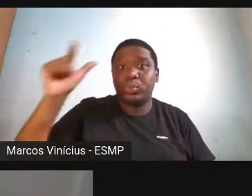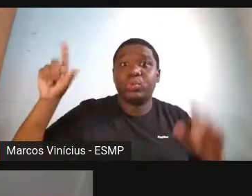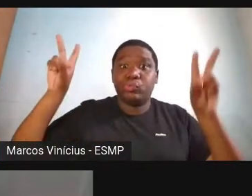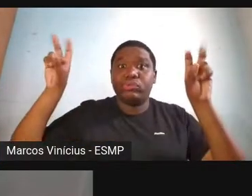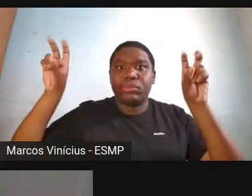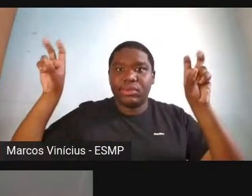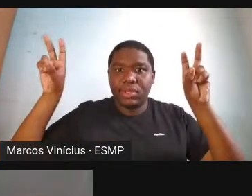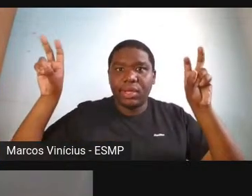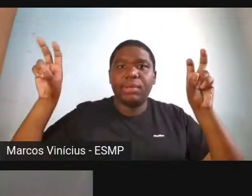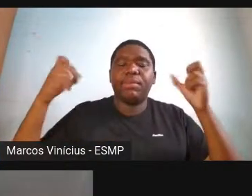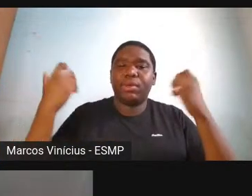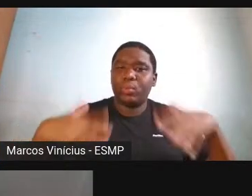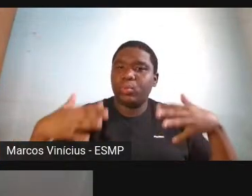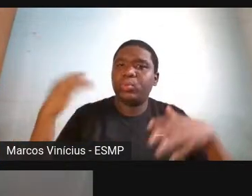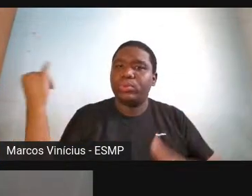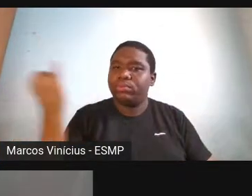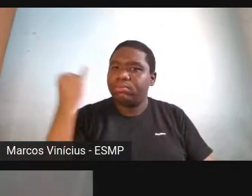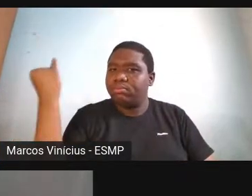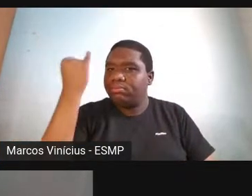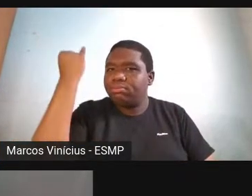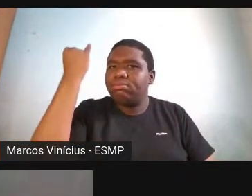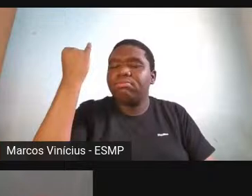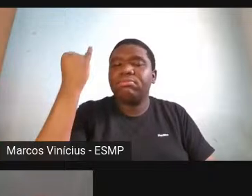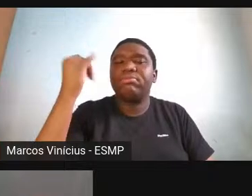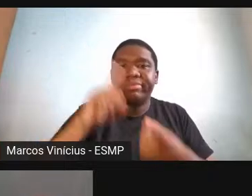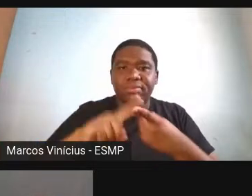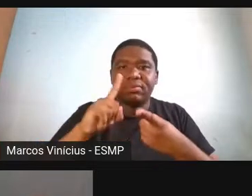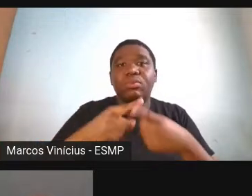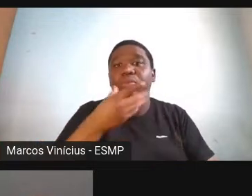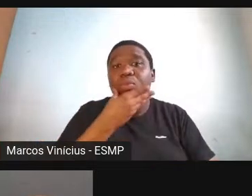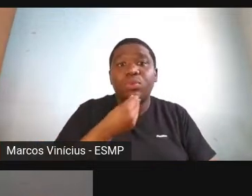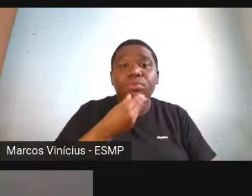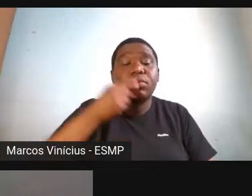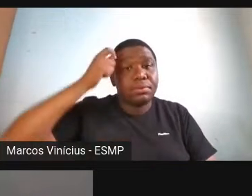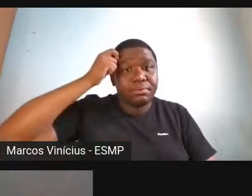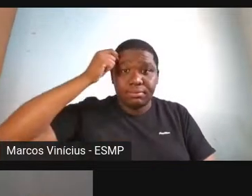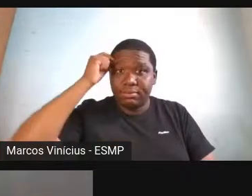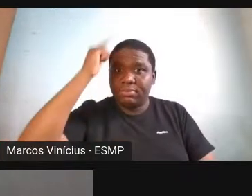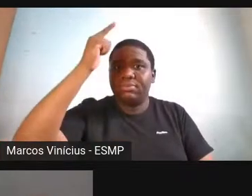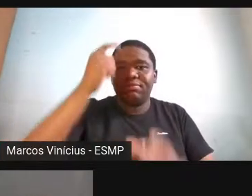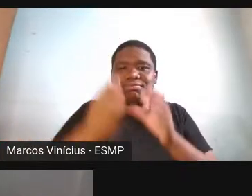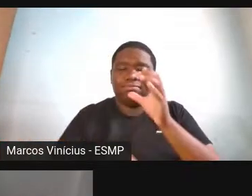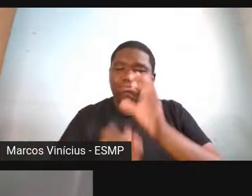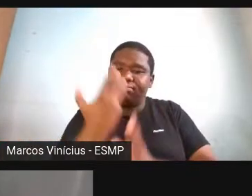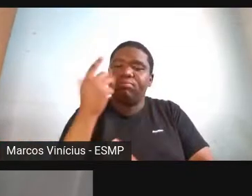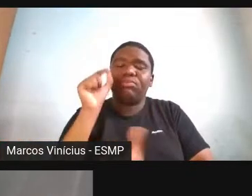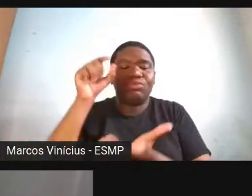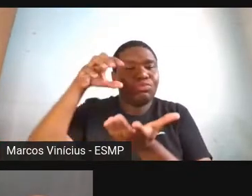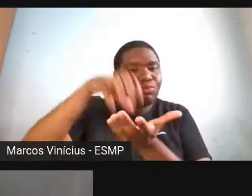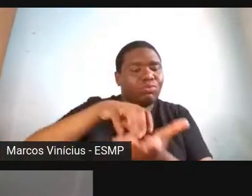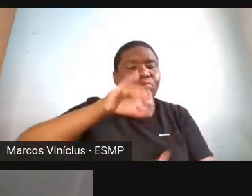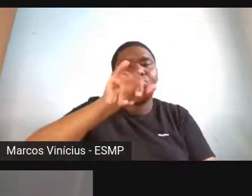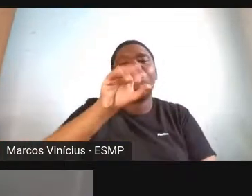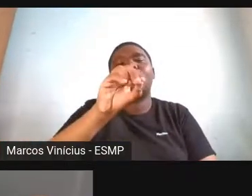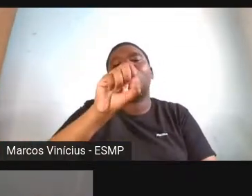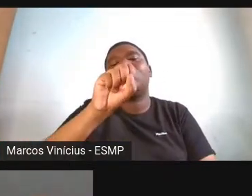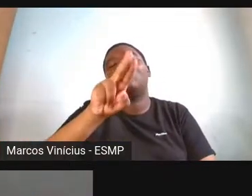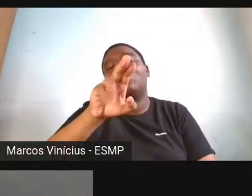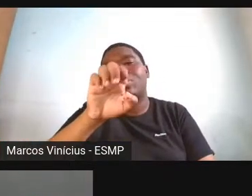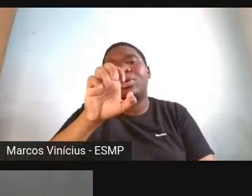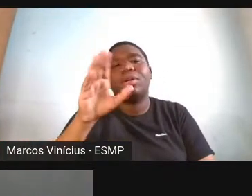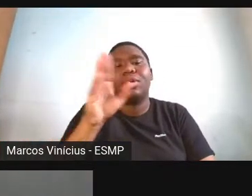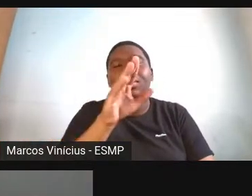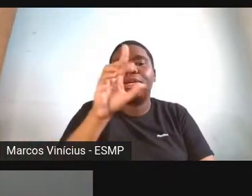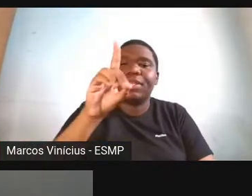e, de certa forma, o idealizador da criação do Núcleo Josué de Castro, que tanto